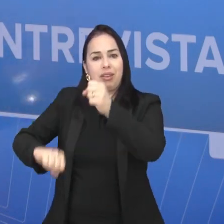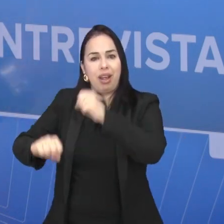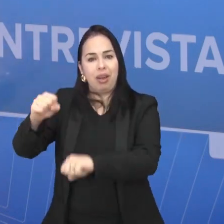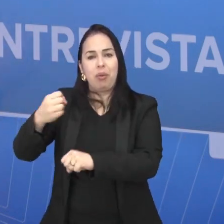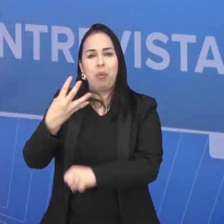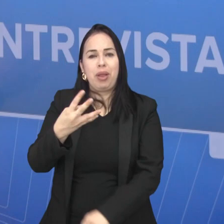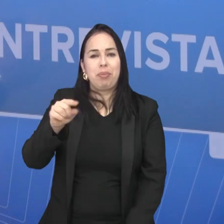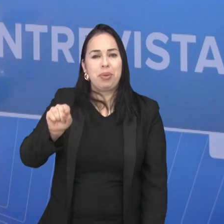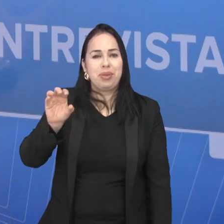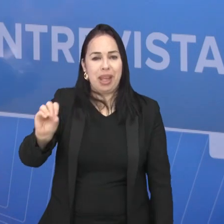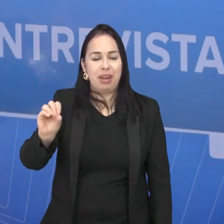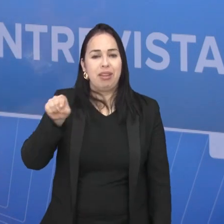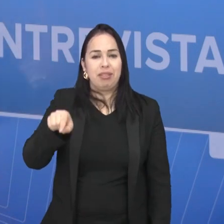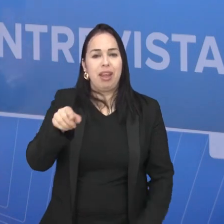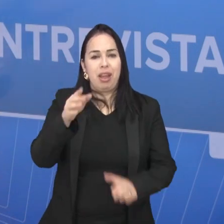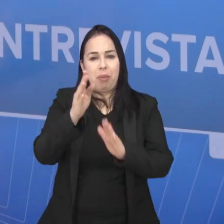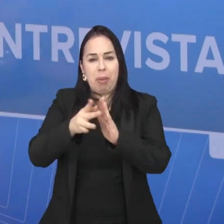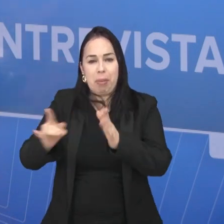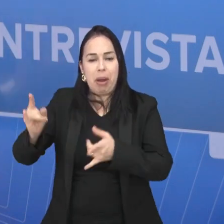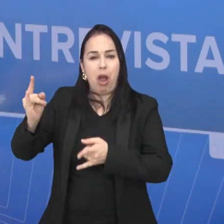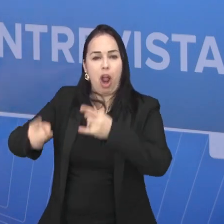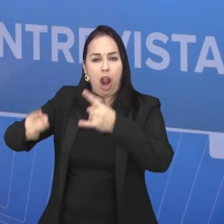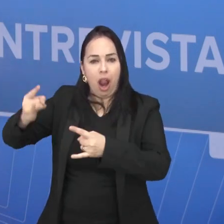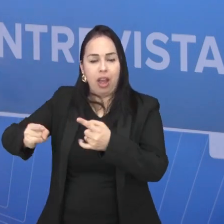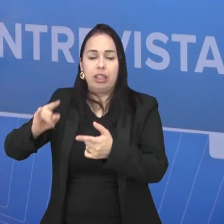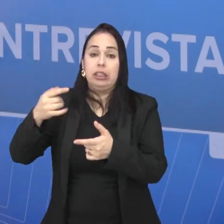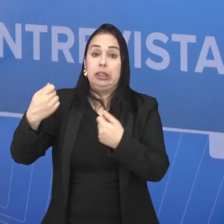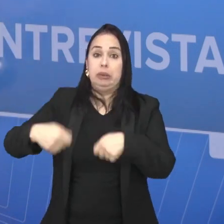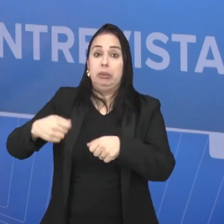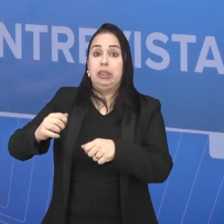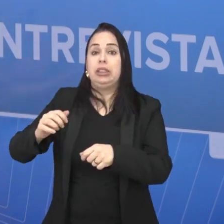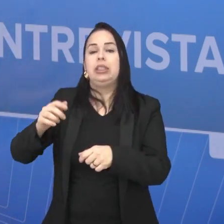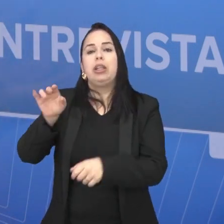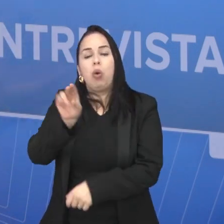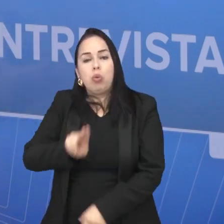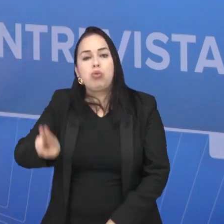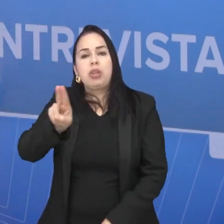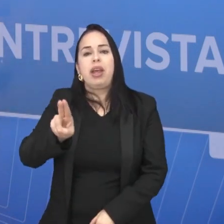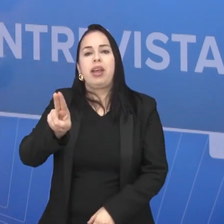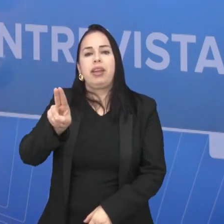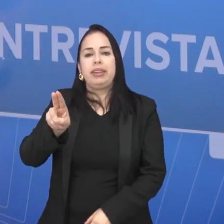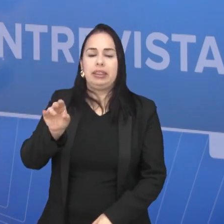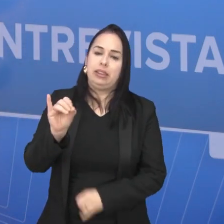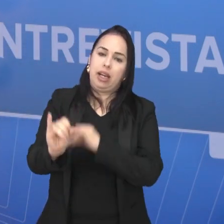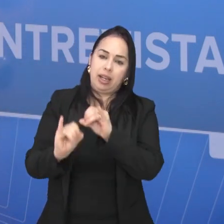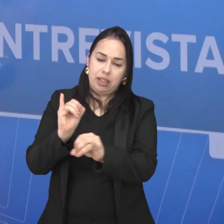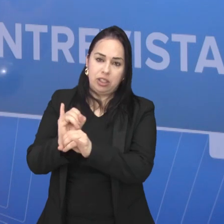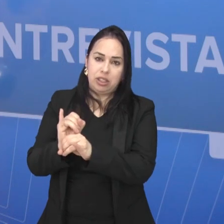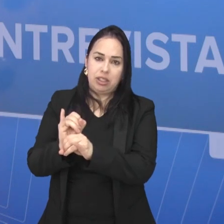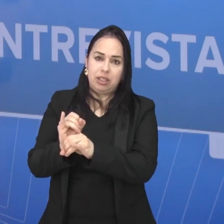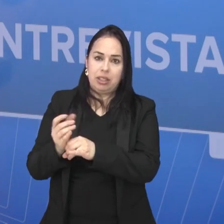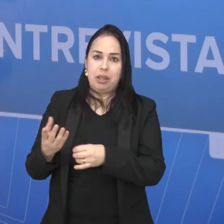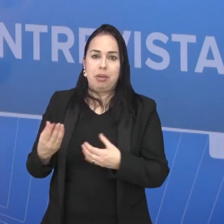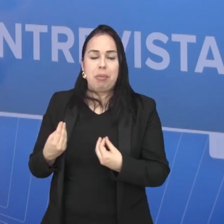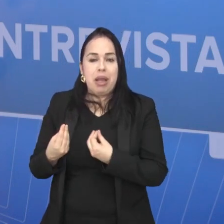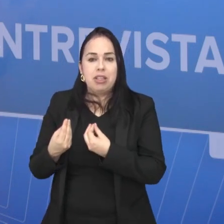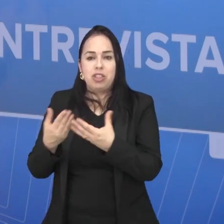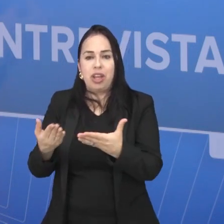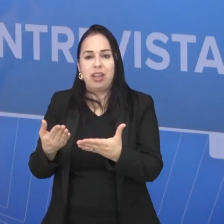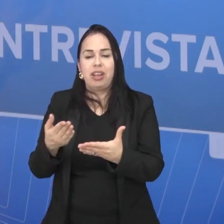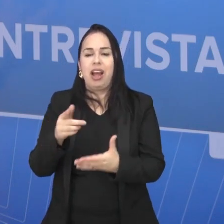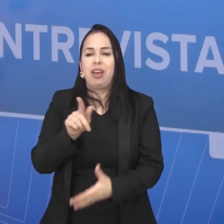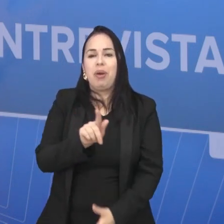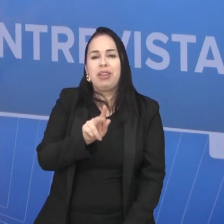indústria 4.0, que tem todo o processo de automação, que eles dependem muito de internet. E você tem toda essa questão, eu